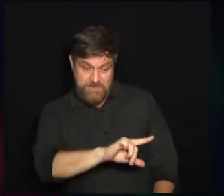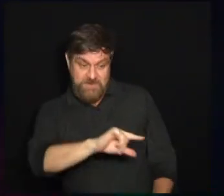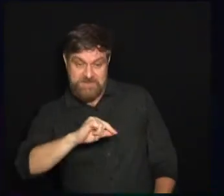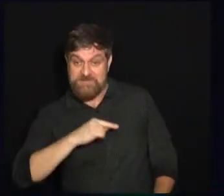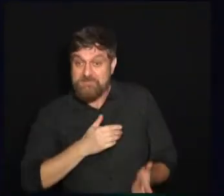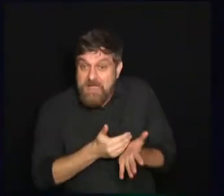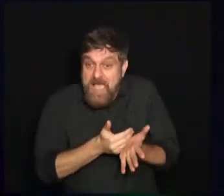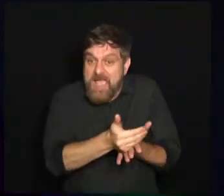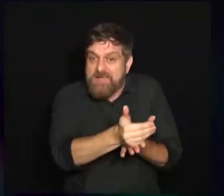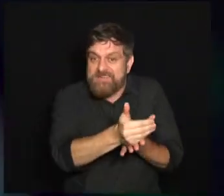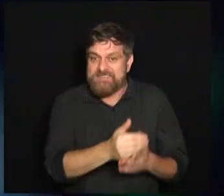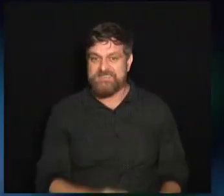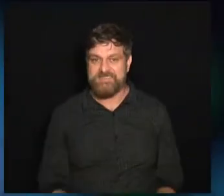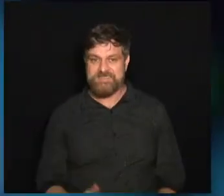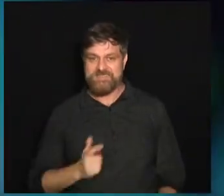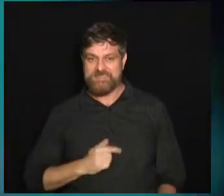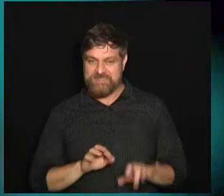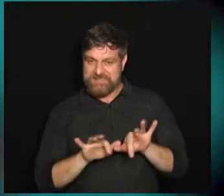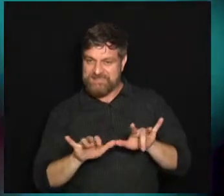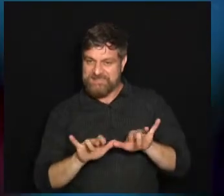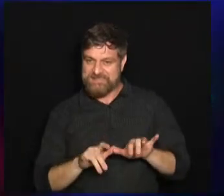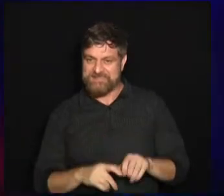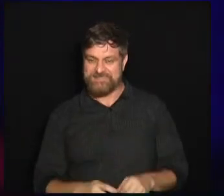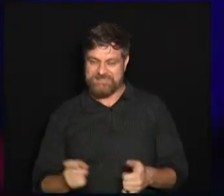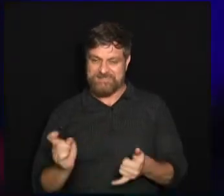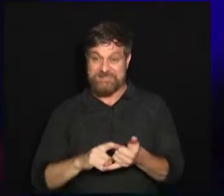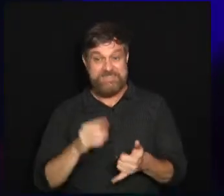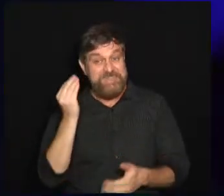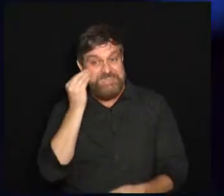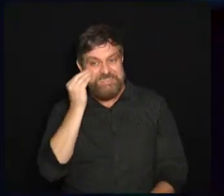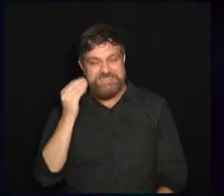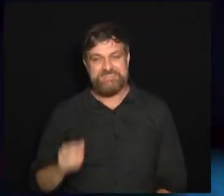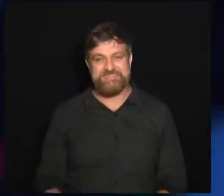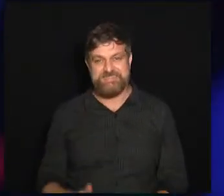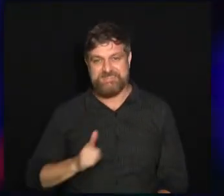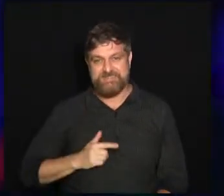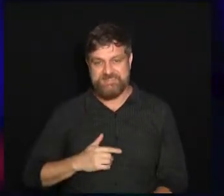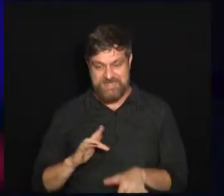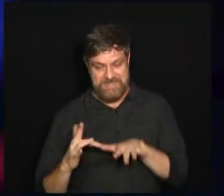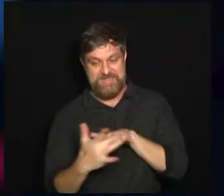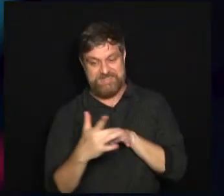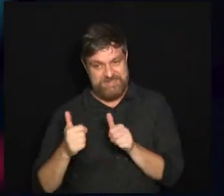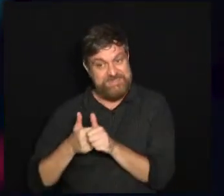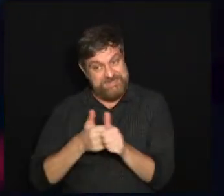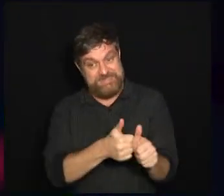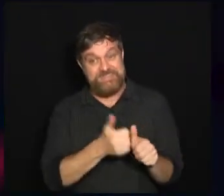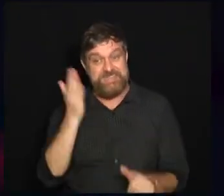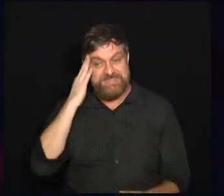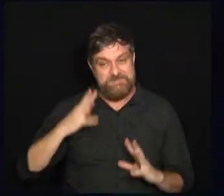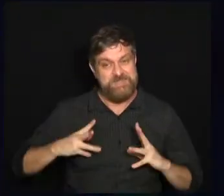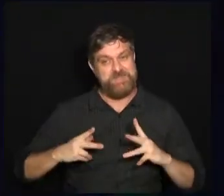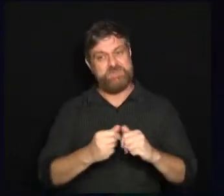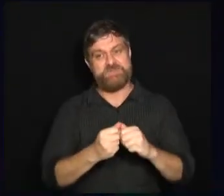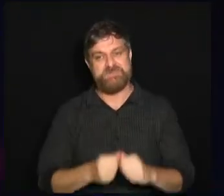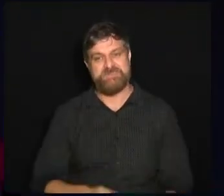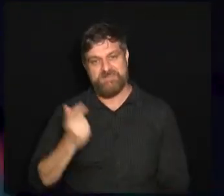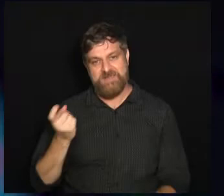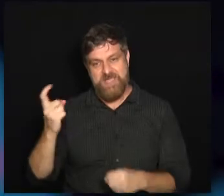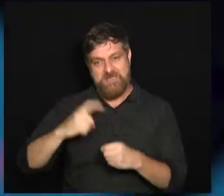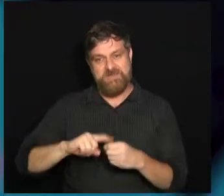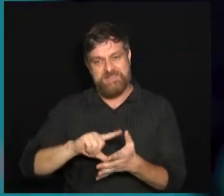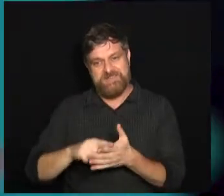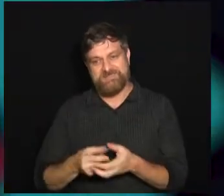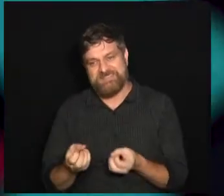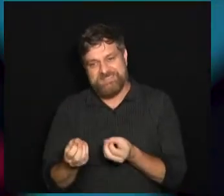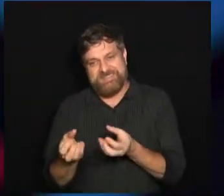para começar. Escreva o seu Fleet tweet e experimente. E claro, segue a gente nas redes sociais para saber de tudo. Eu volto com mais